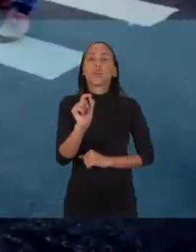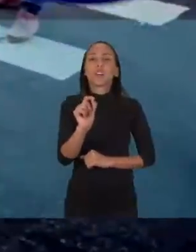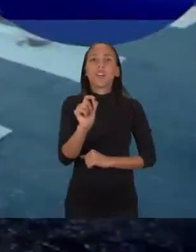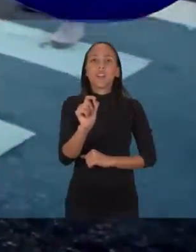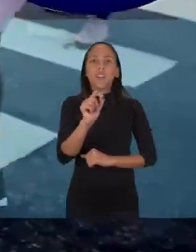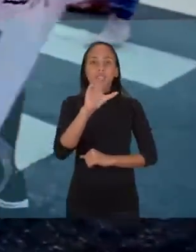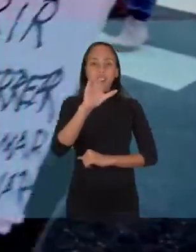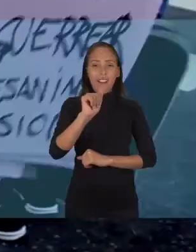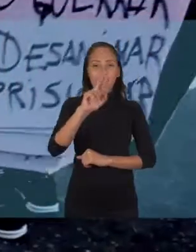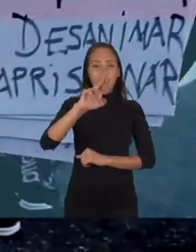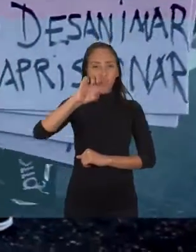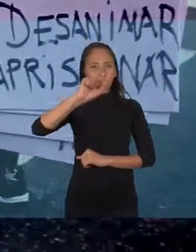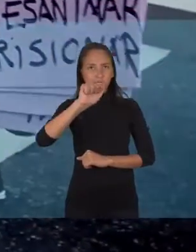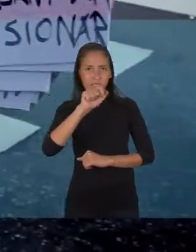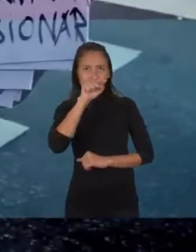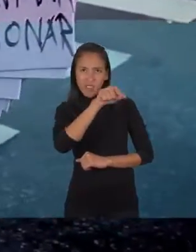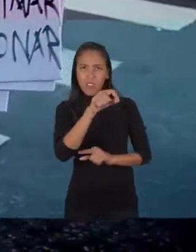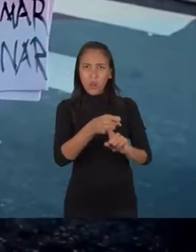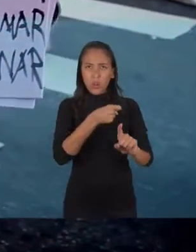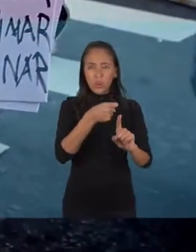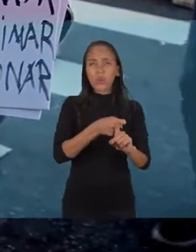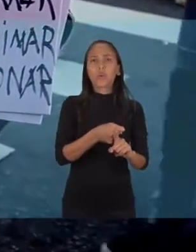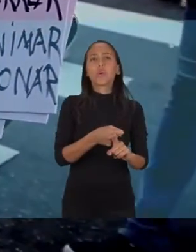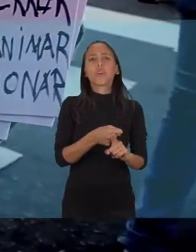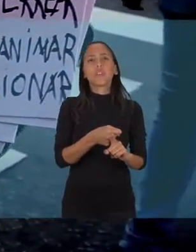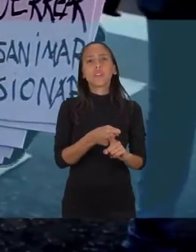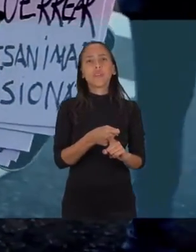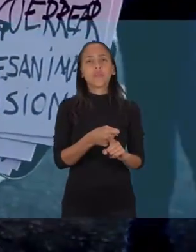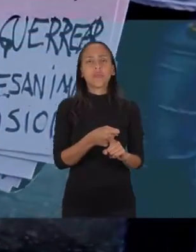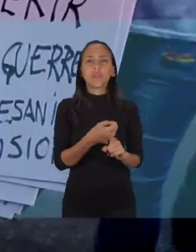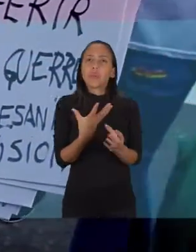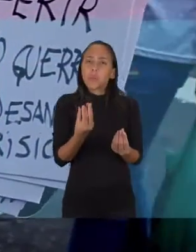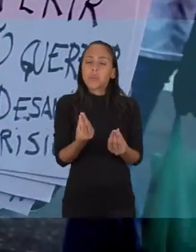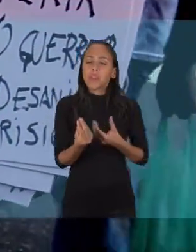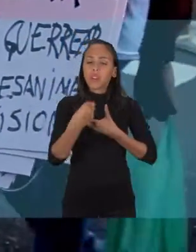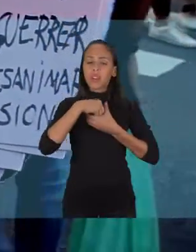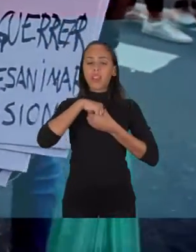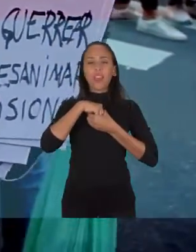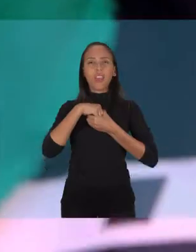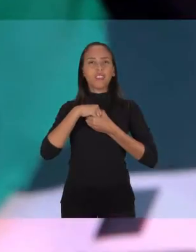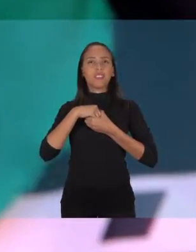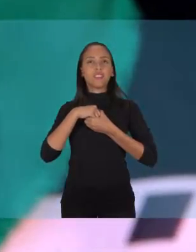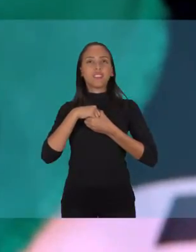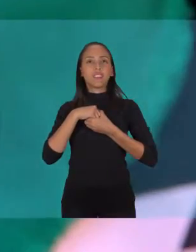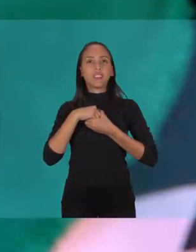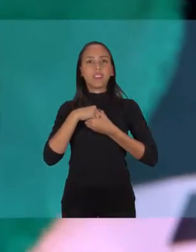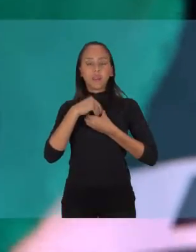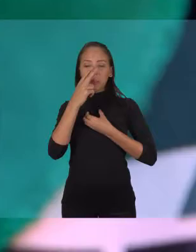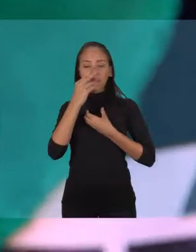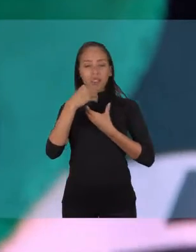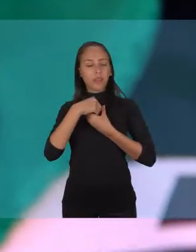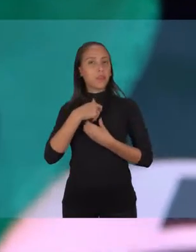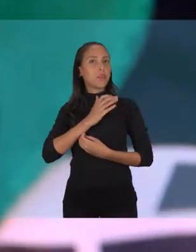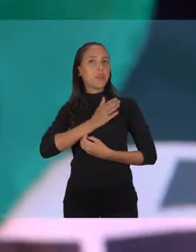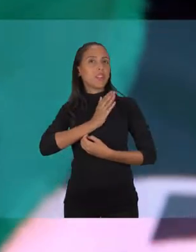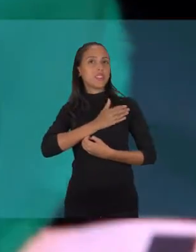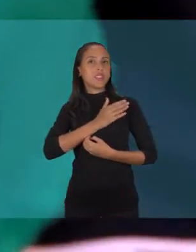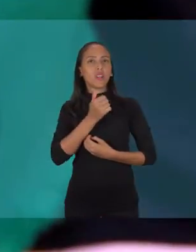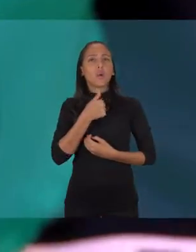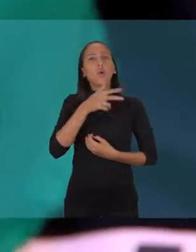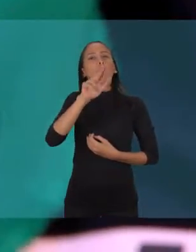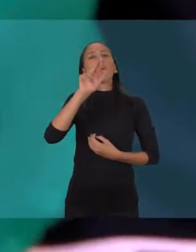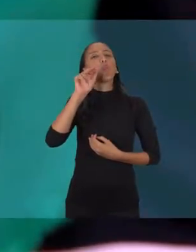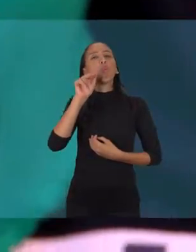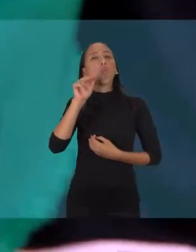causa muito dentro de mim, assim, dentro do meu coração. Nunca tinha ido na